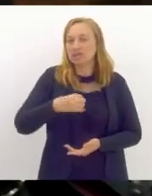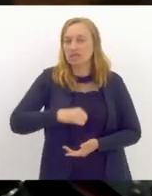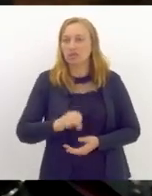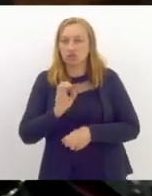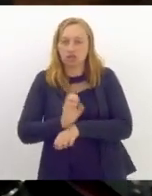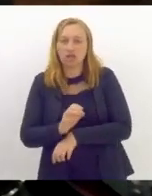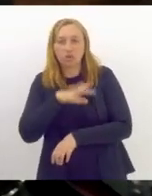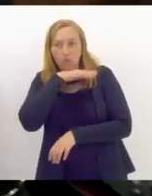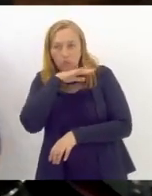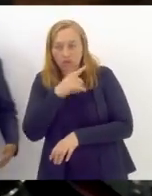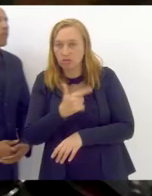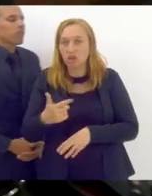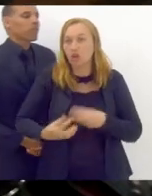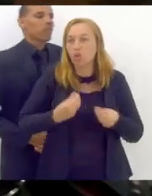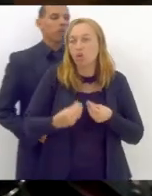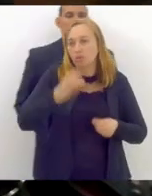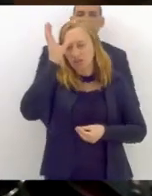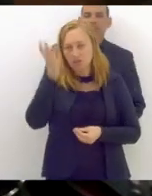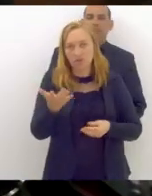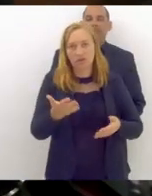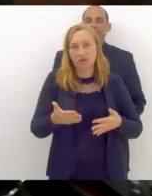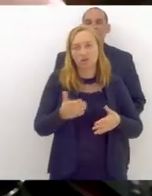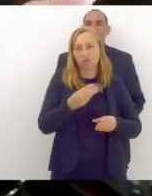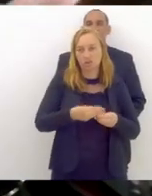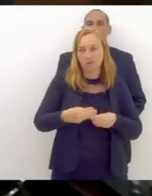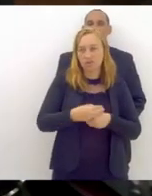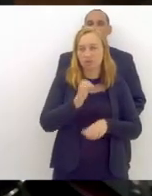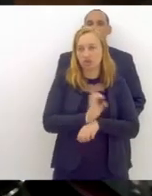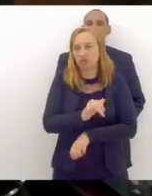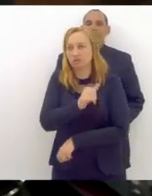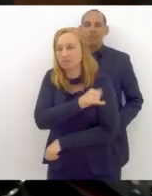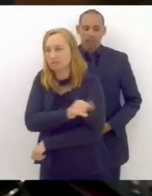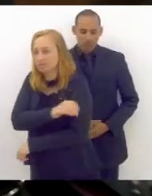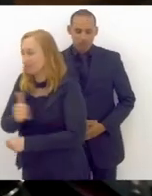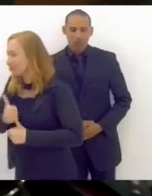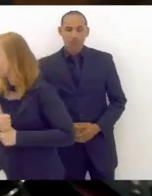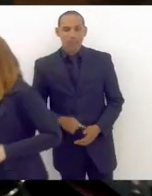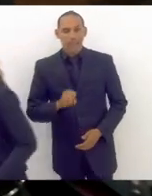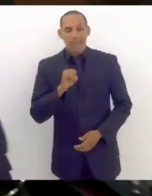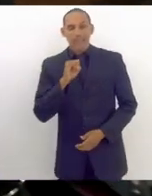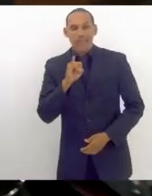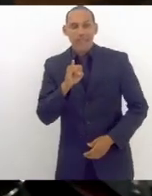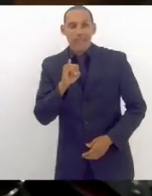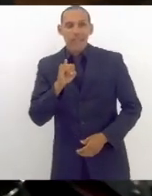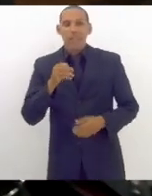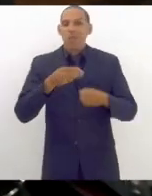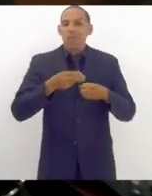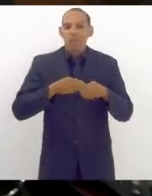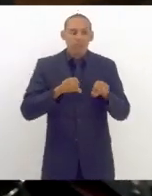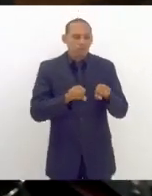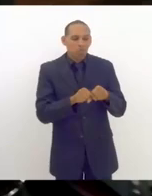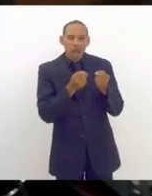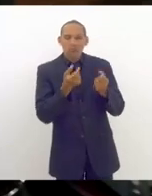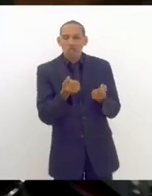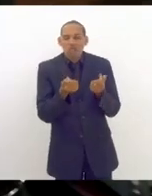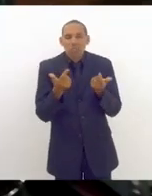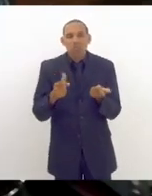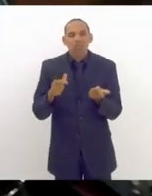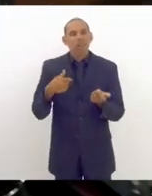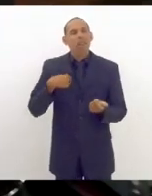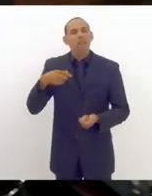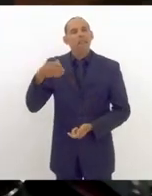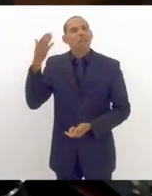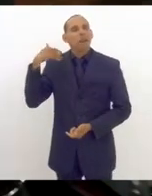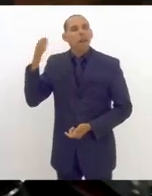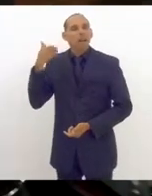não há solução para nenhum município do estado os municípios tiverem quebrados né eu vivi isso em algum momento ali atrás no governo Pezão quando